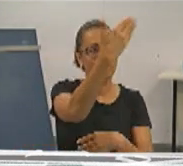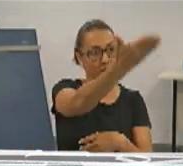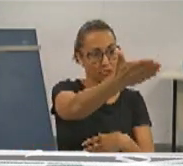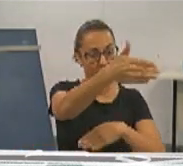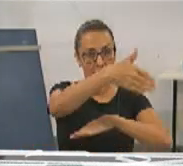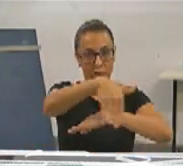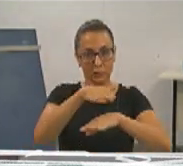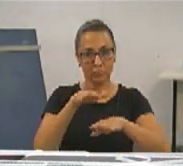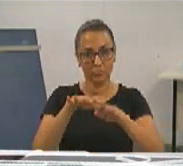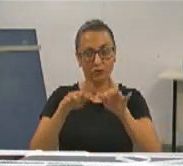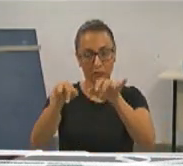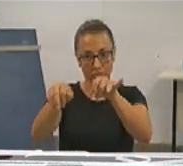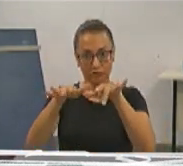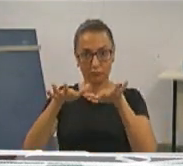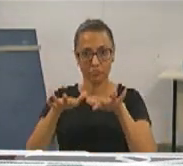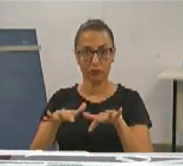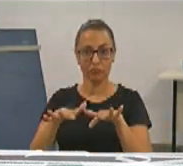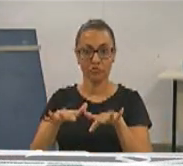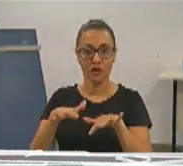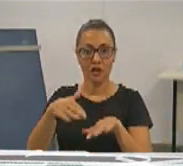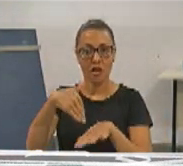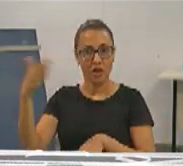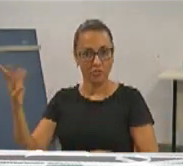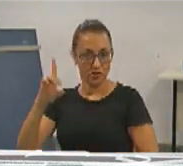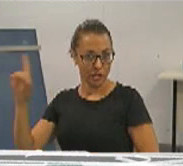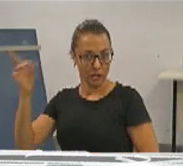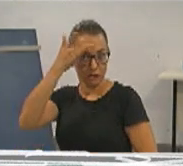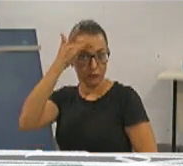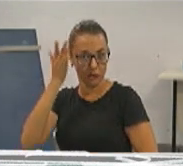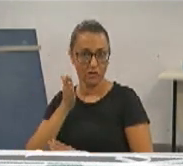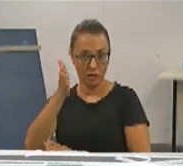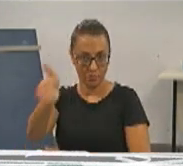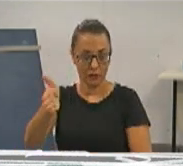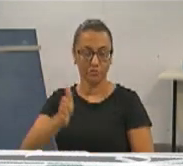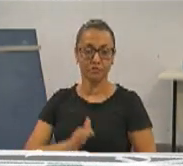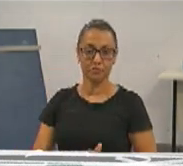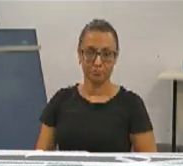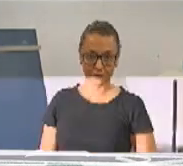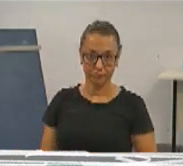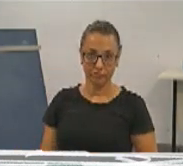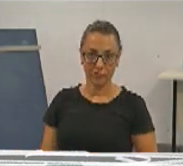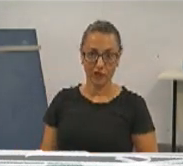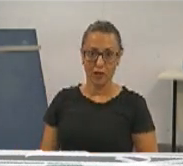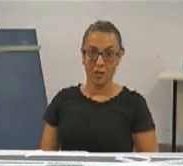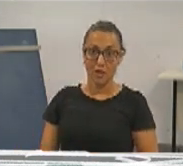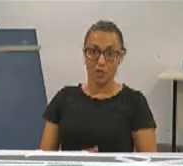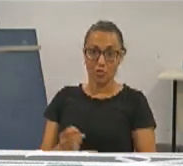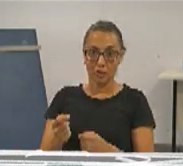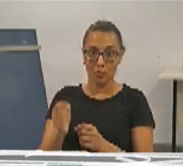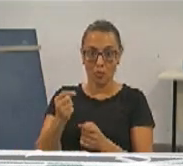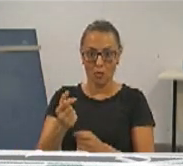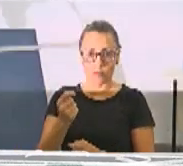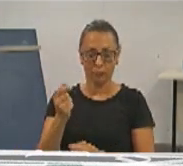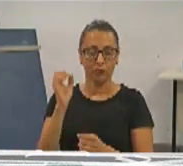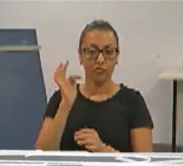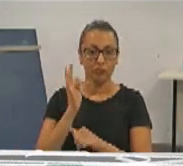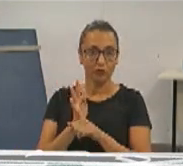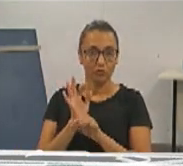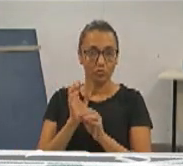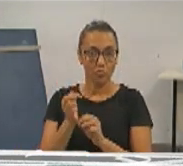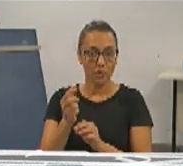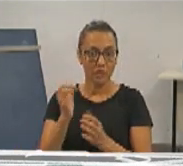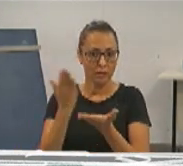auditório, à direita de quem entra. Ao restarem 15 minutos para o término do segundo